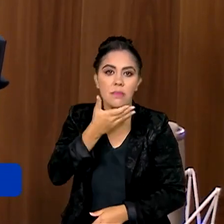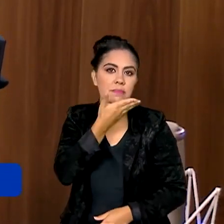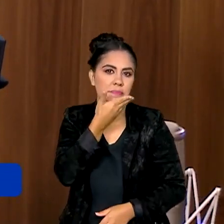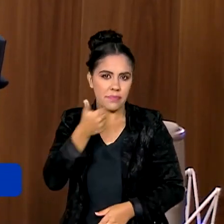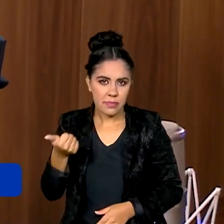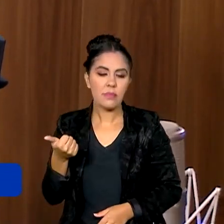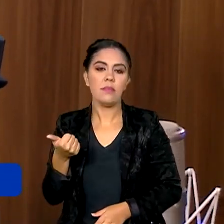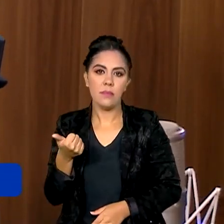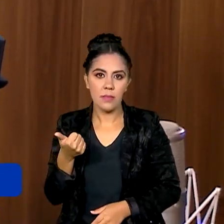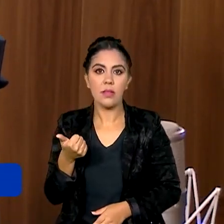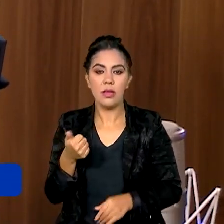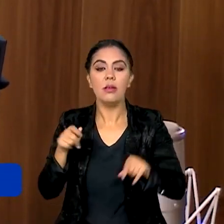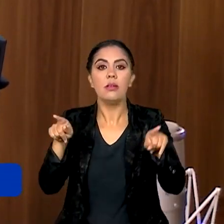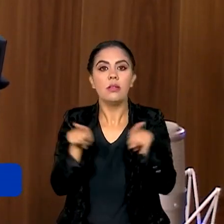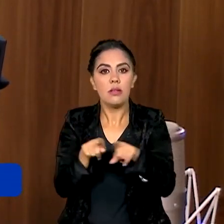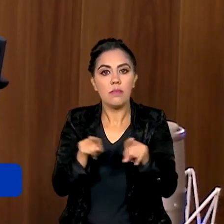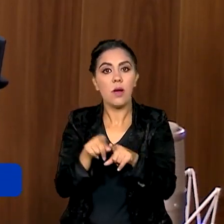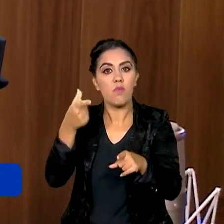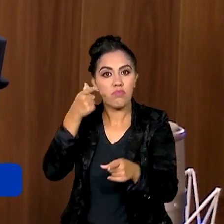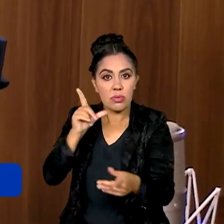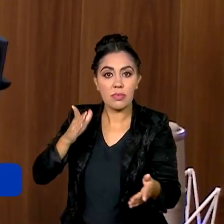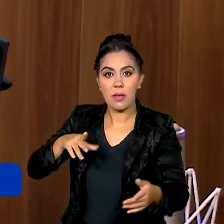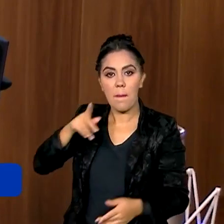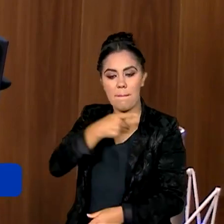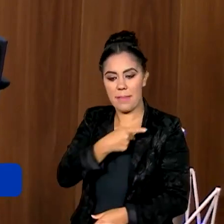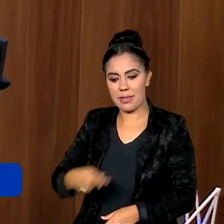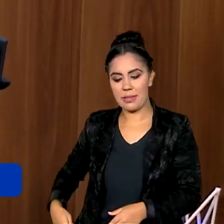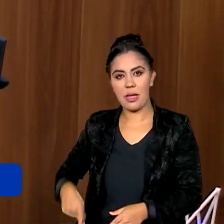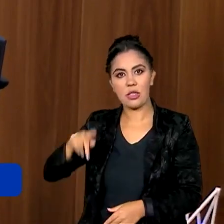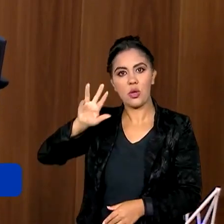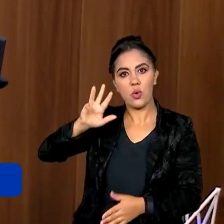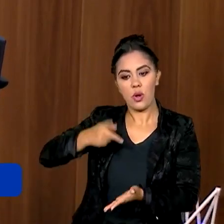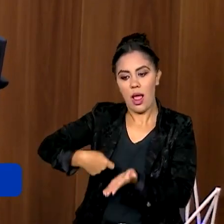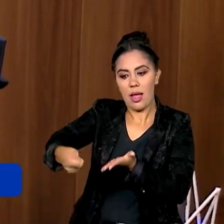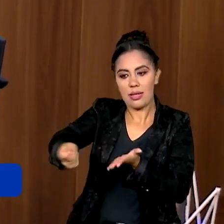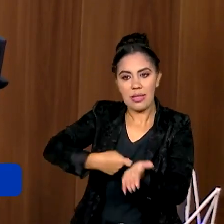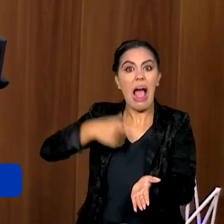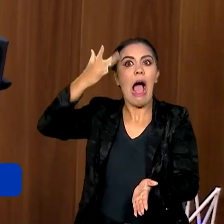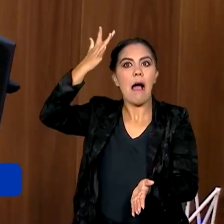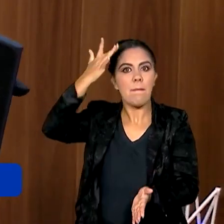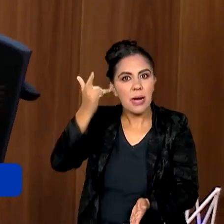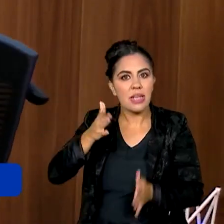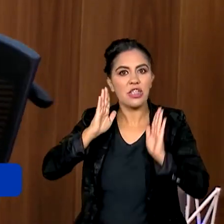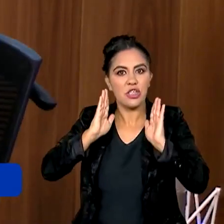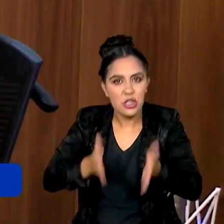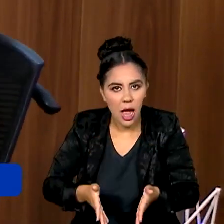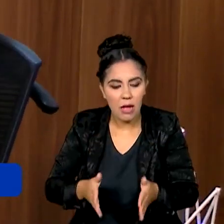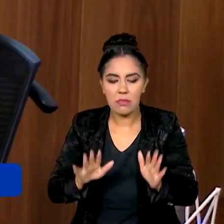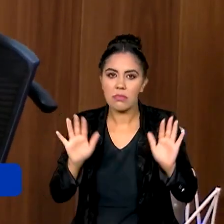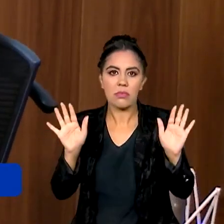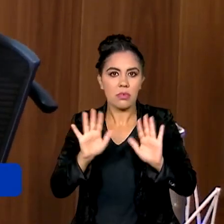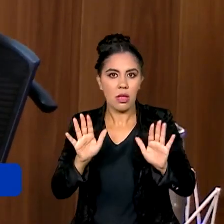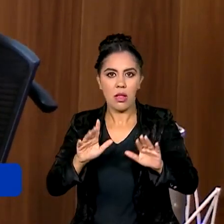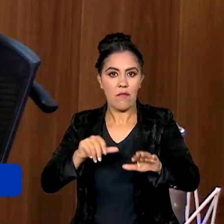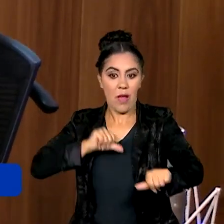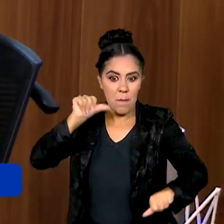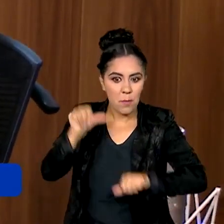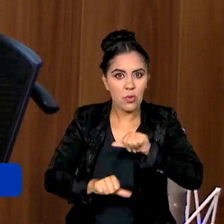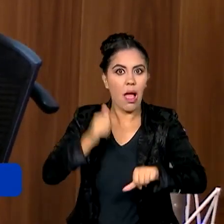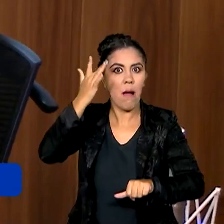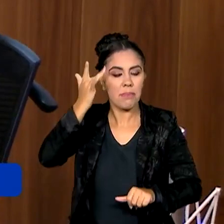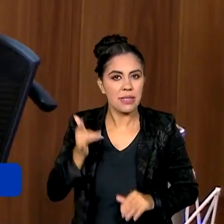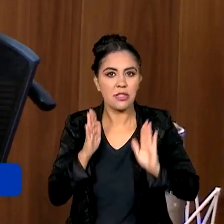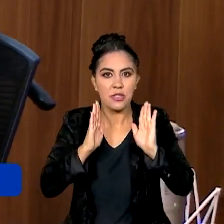não, depois de sancionada pelo presidente, não vão acontecer no dia seguinte, né? É evidente, para mudar no dia seguinte, você tem